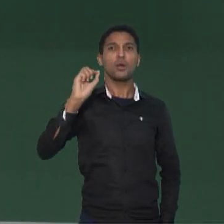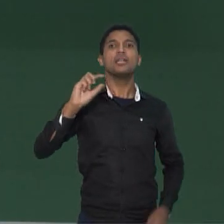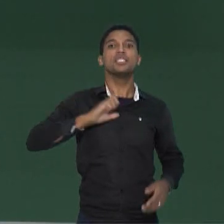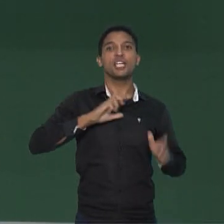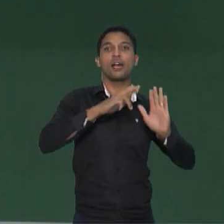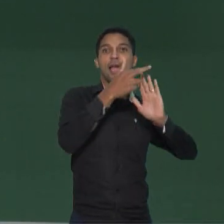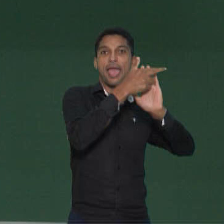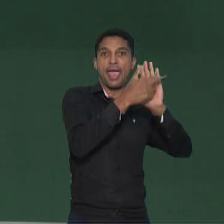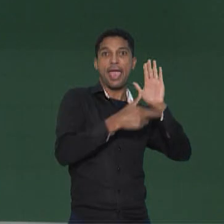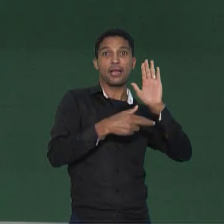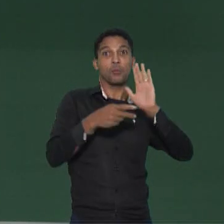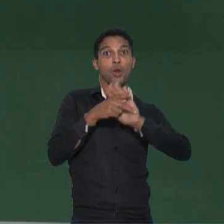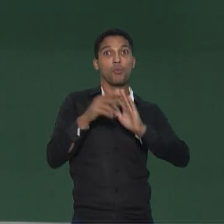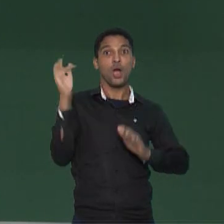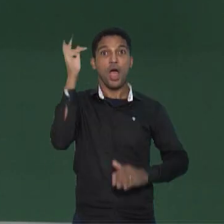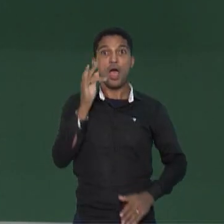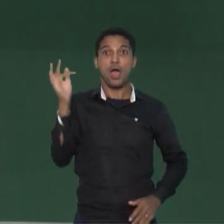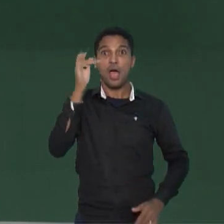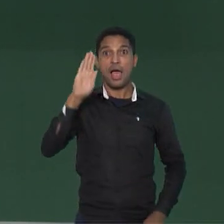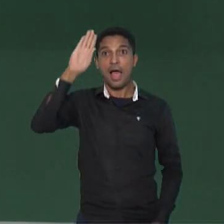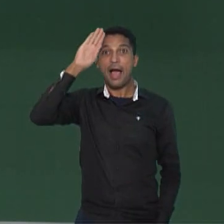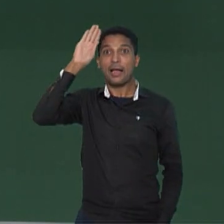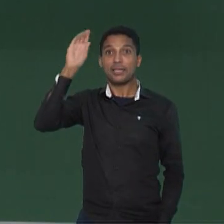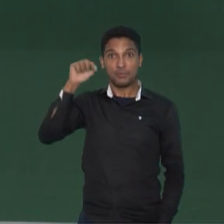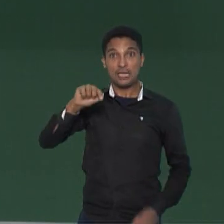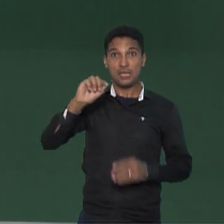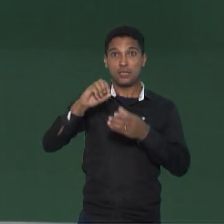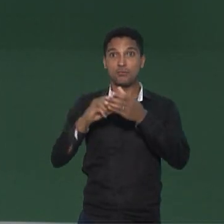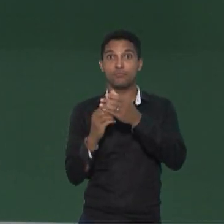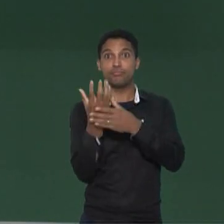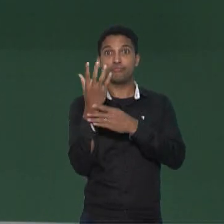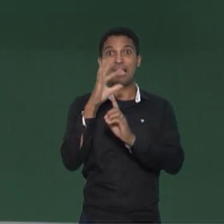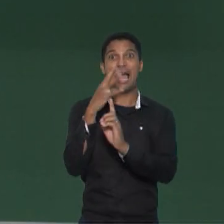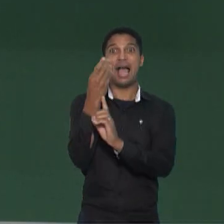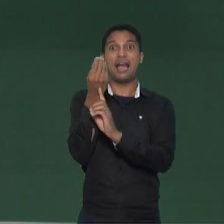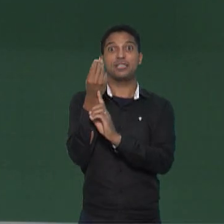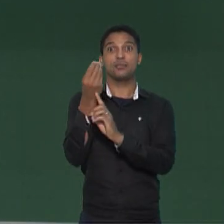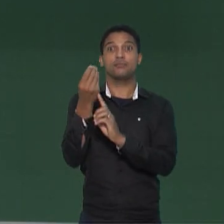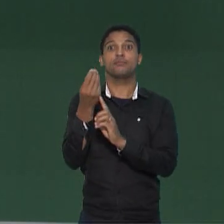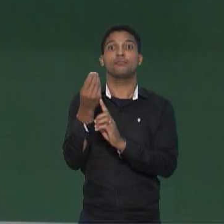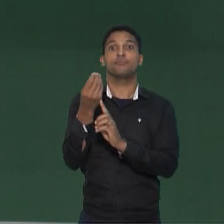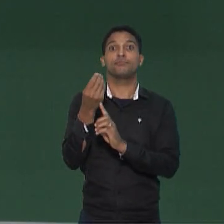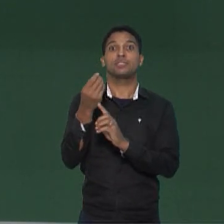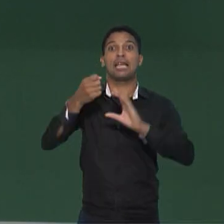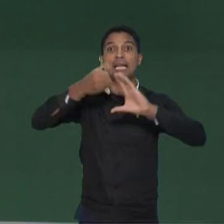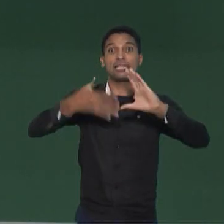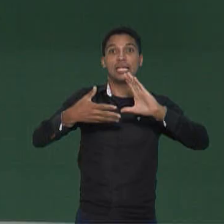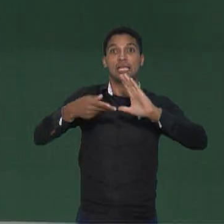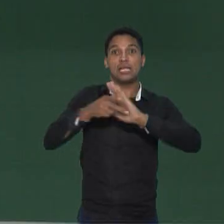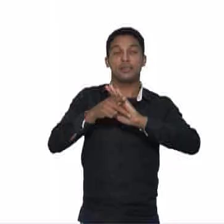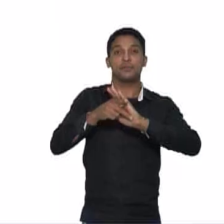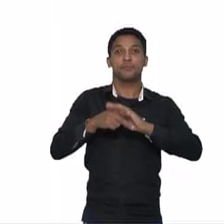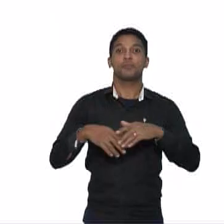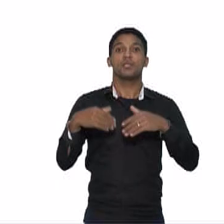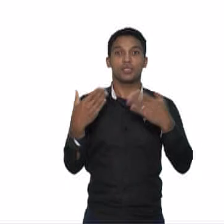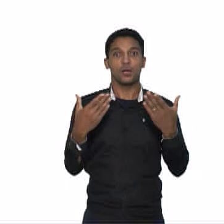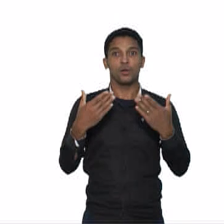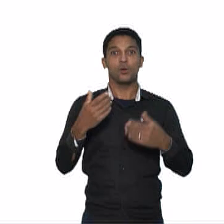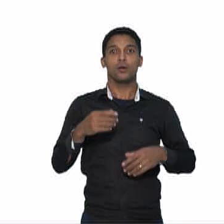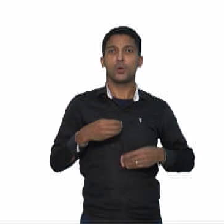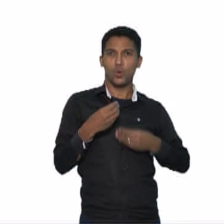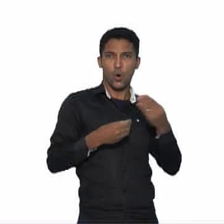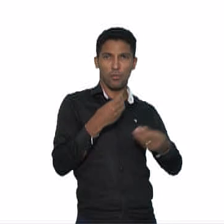para contrapor o neoclassicismo que a gente vai estudar posteriormente, tá? Princípio neoclassicista, né? Uma obra de arte só